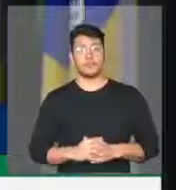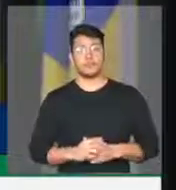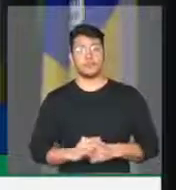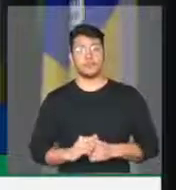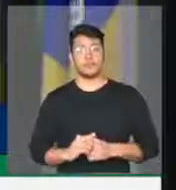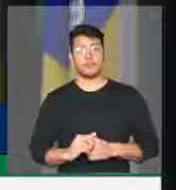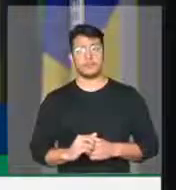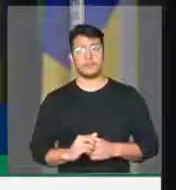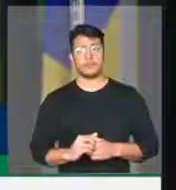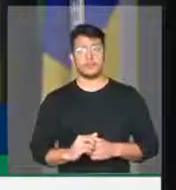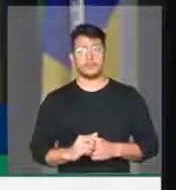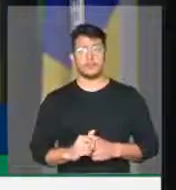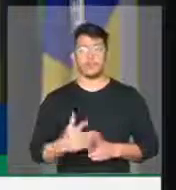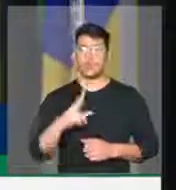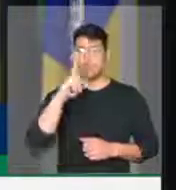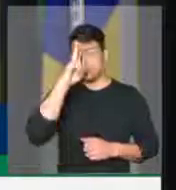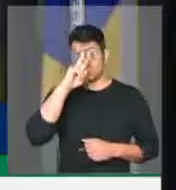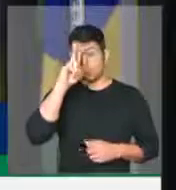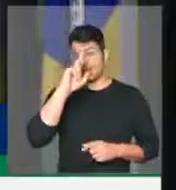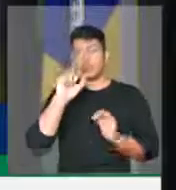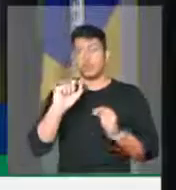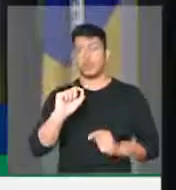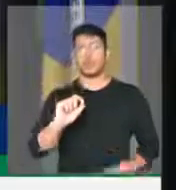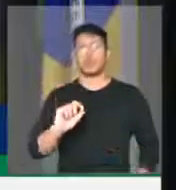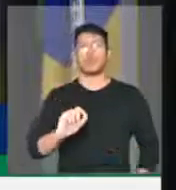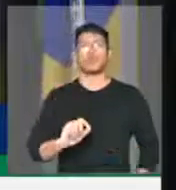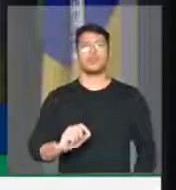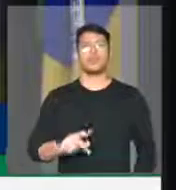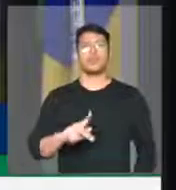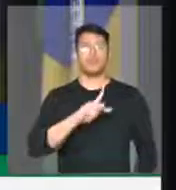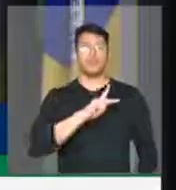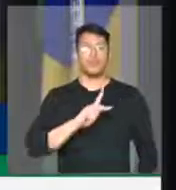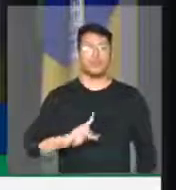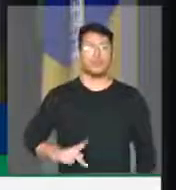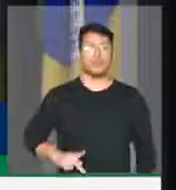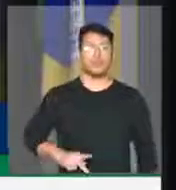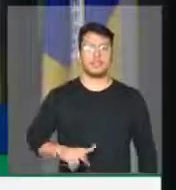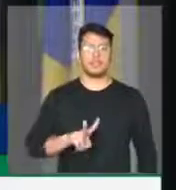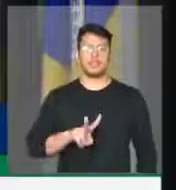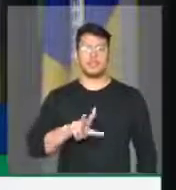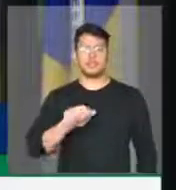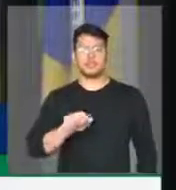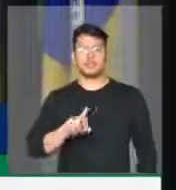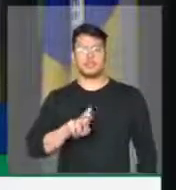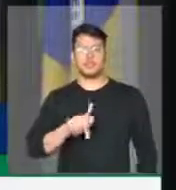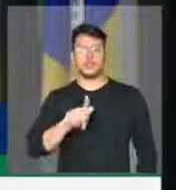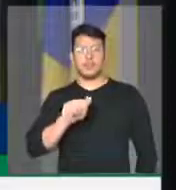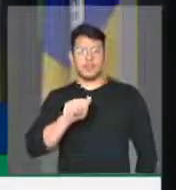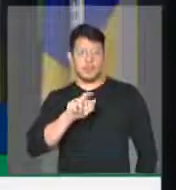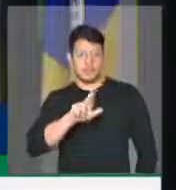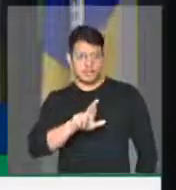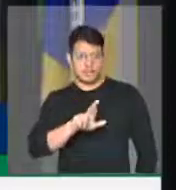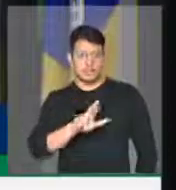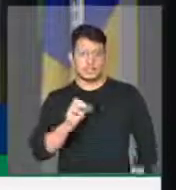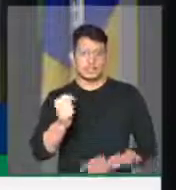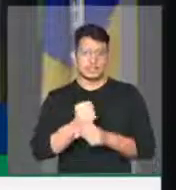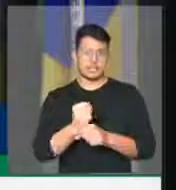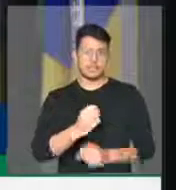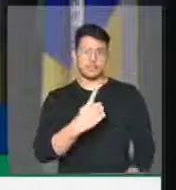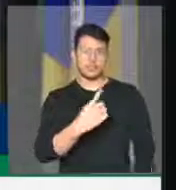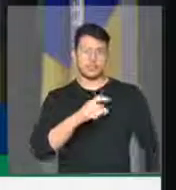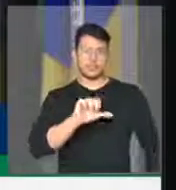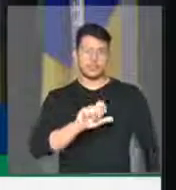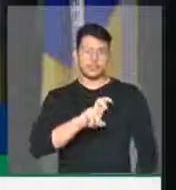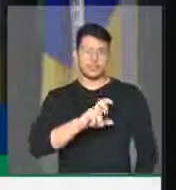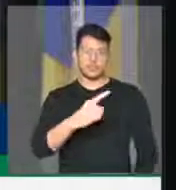depois do governo do presidente Vargas, foi interessante o diálogo famoso entre Getúlio Vargas, presidente Vargas, em 1951,